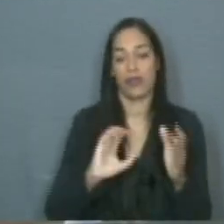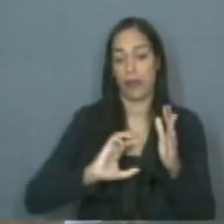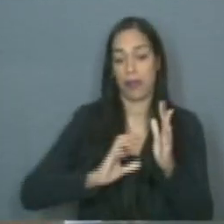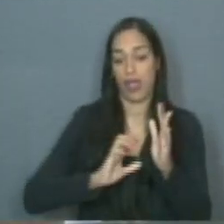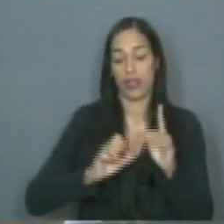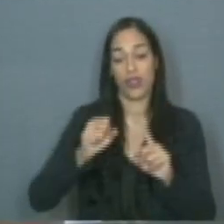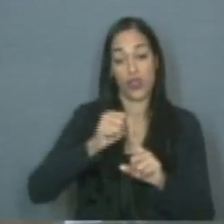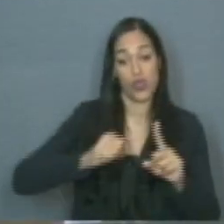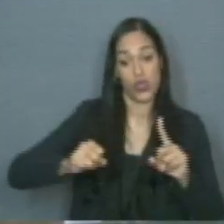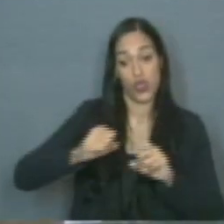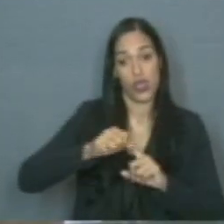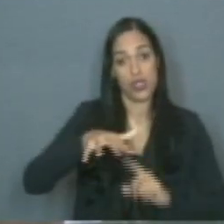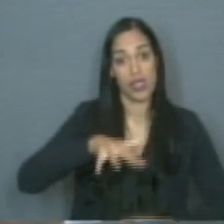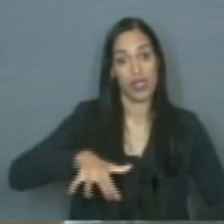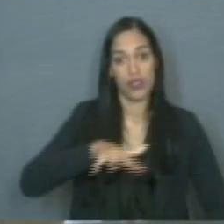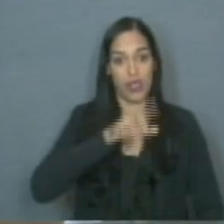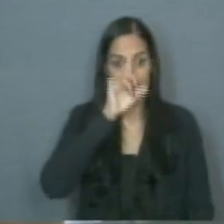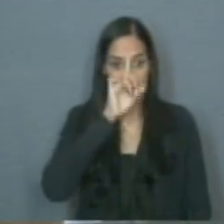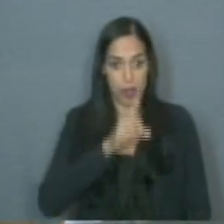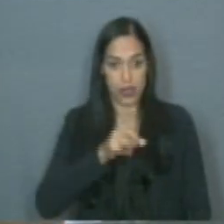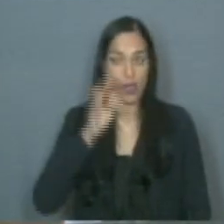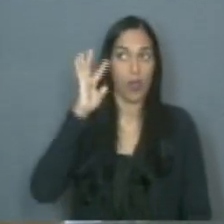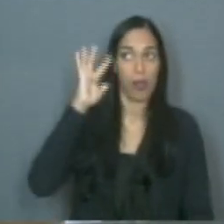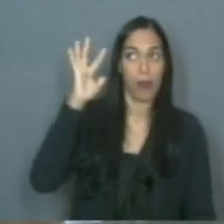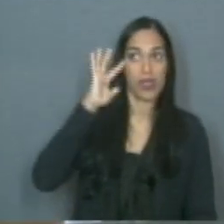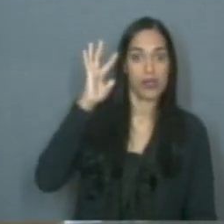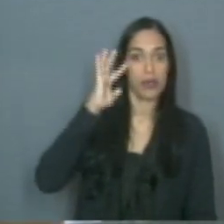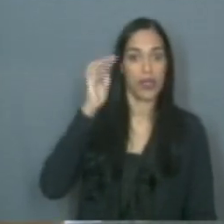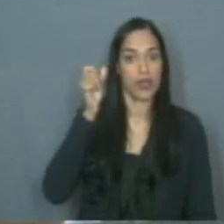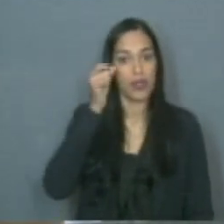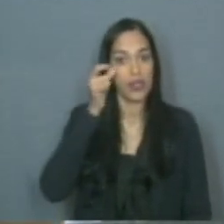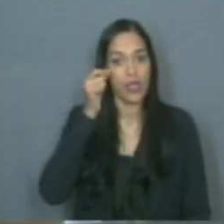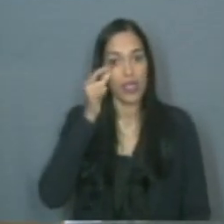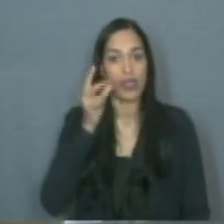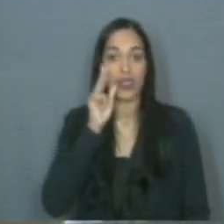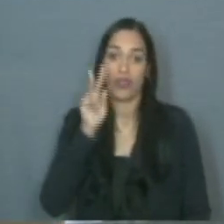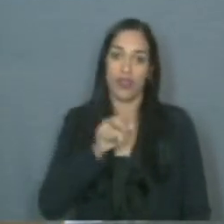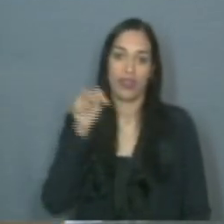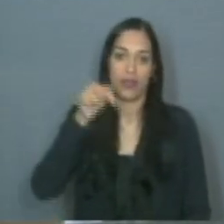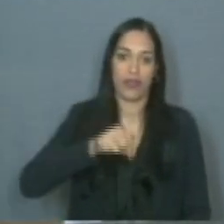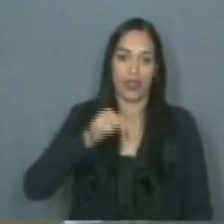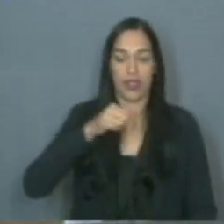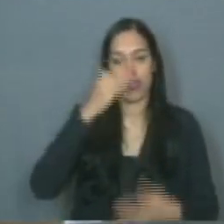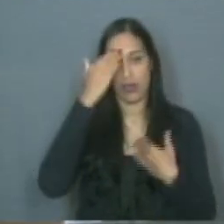né? É imposição de um pensamento de ideias. Infelizmente, é isso que a gente vê aqui. Muito obrigado, senhor presidente.